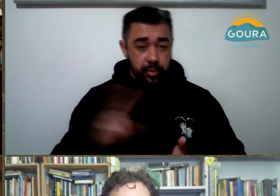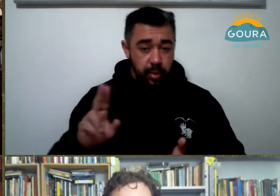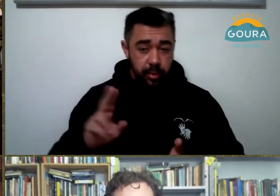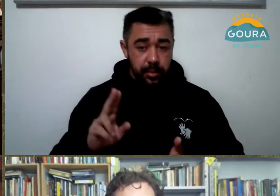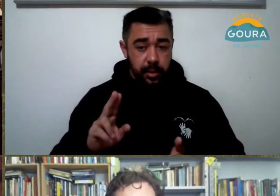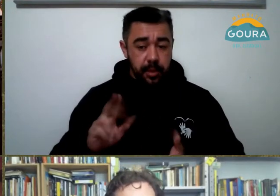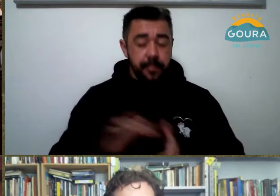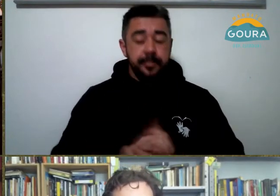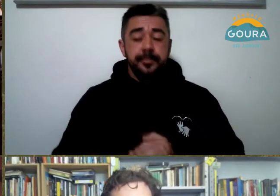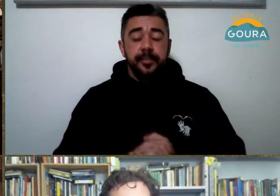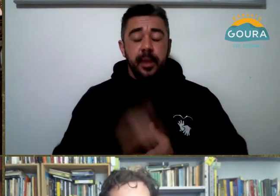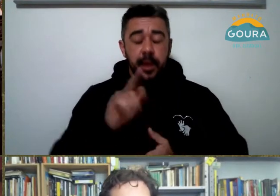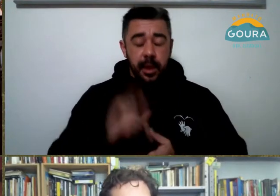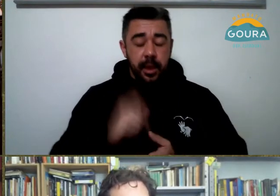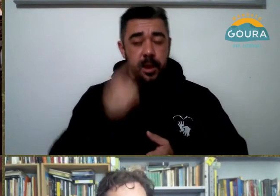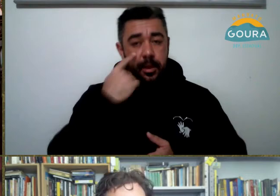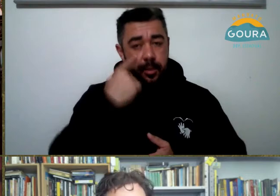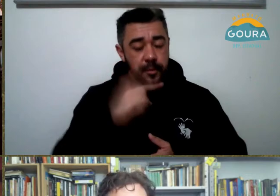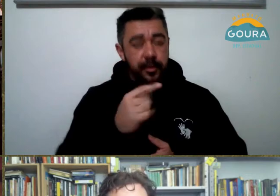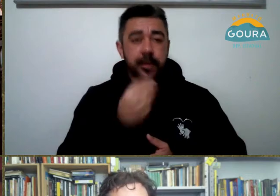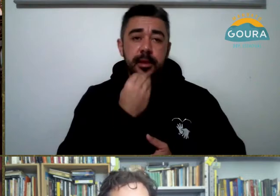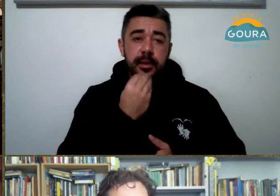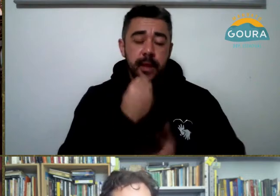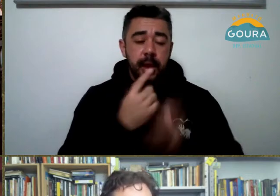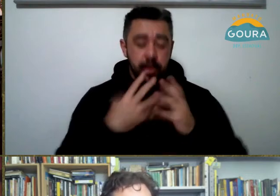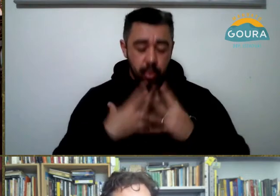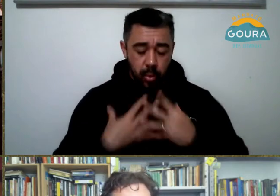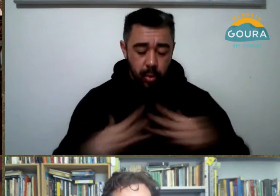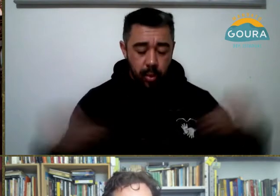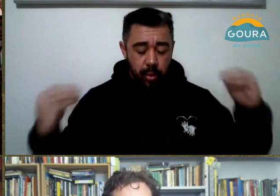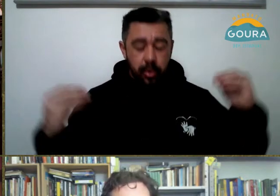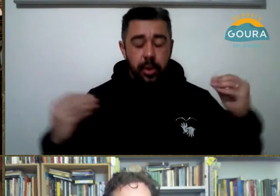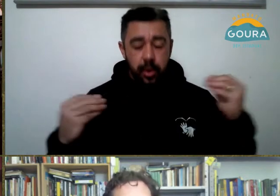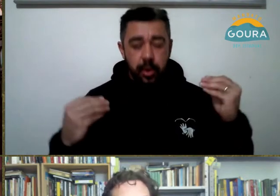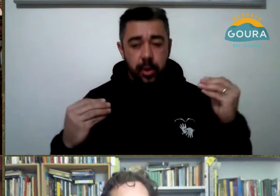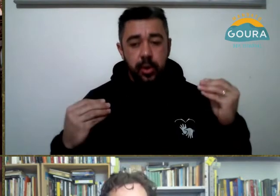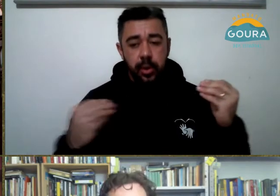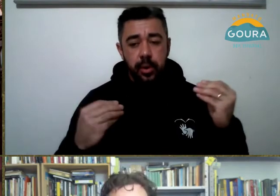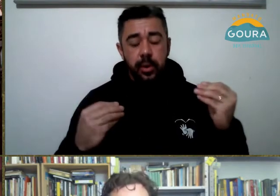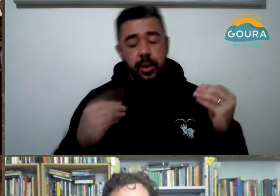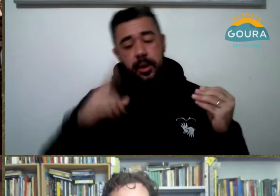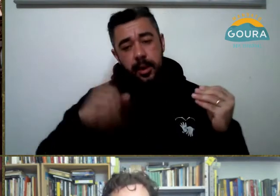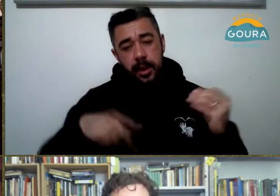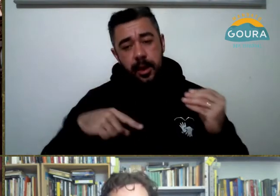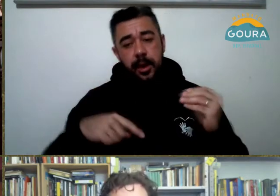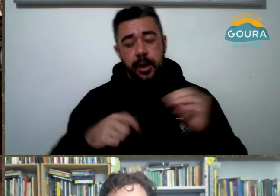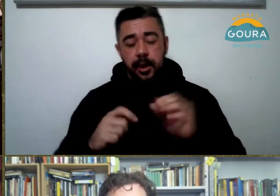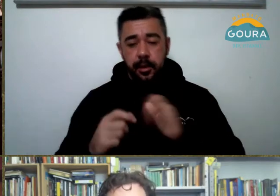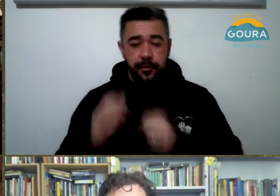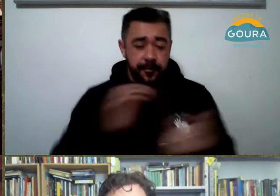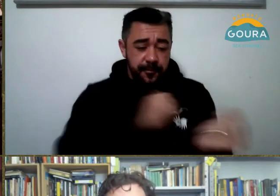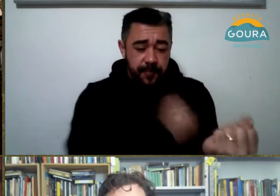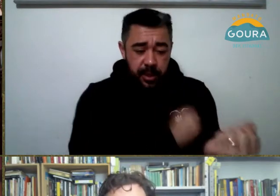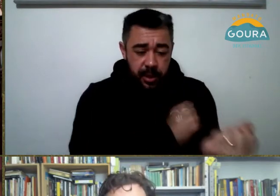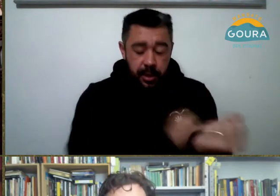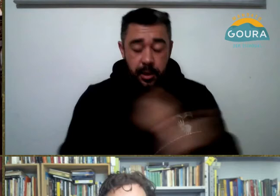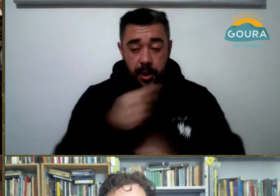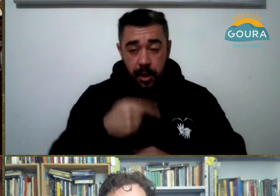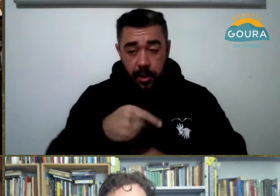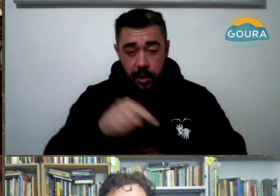Dissuasão da Toxicodependência, um órgão dependente do Ministério da Saúde, onde a pessoa se deve